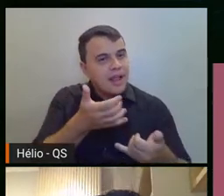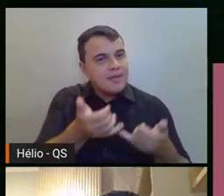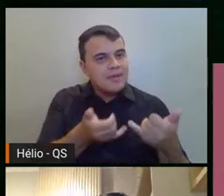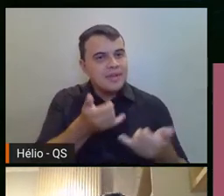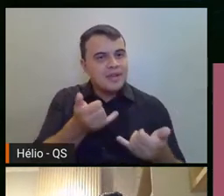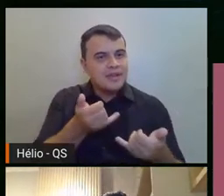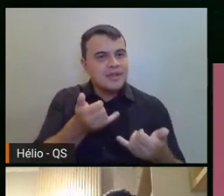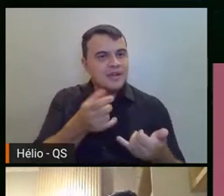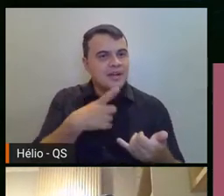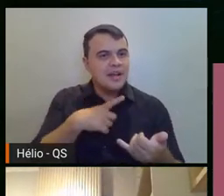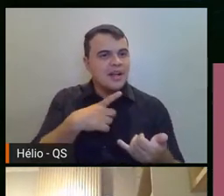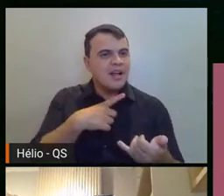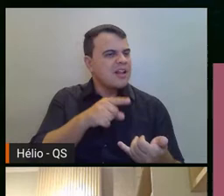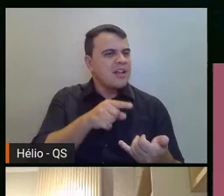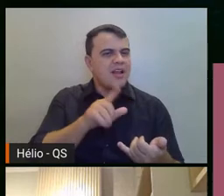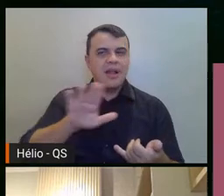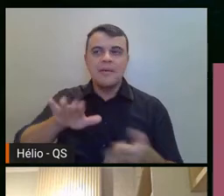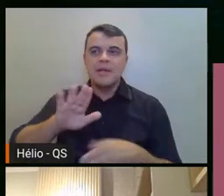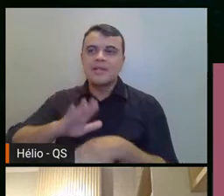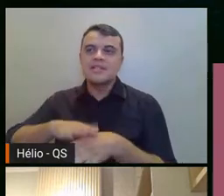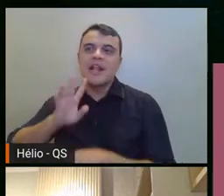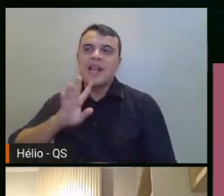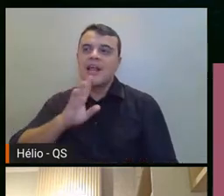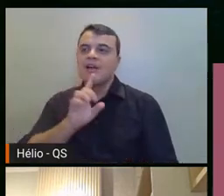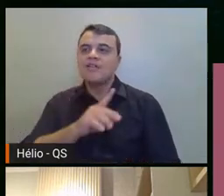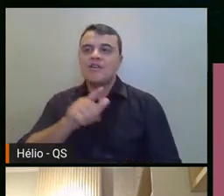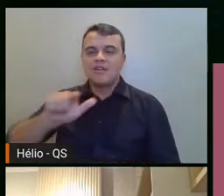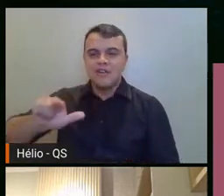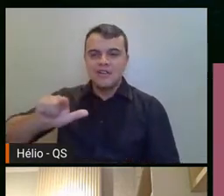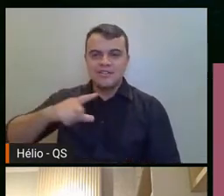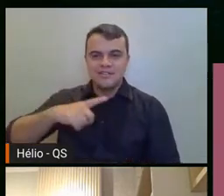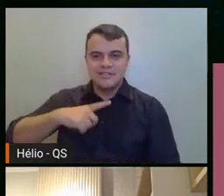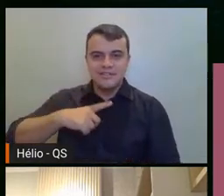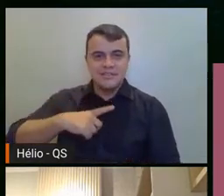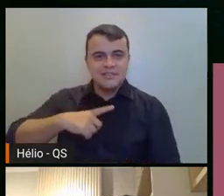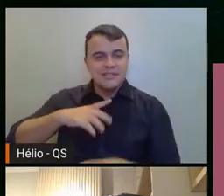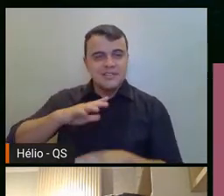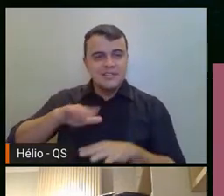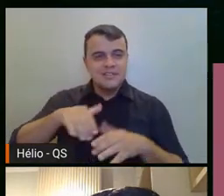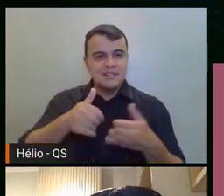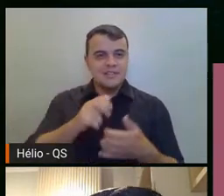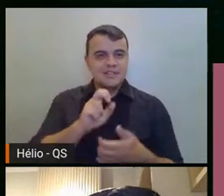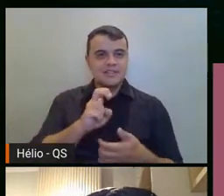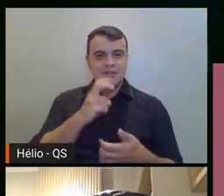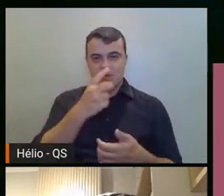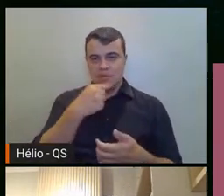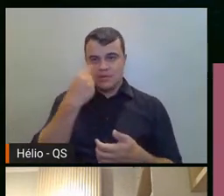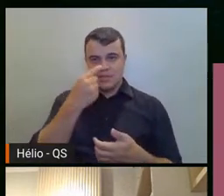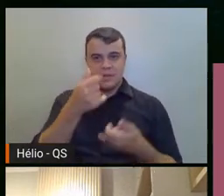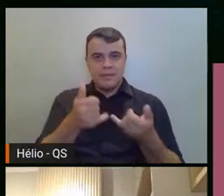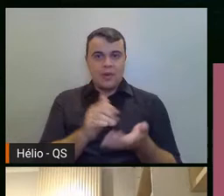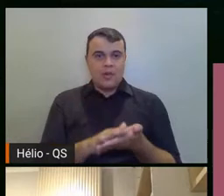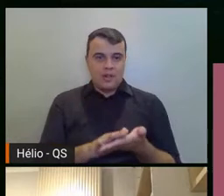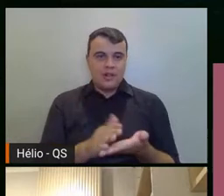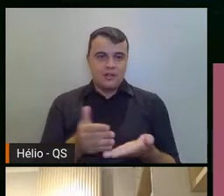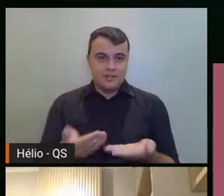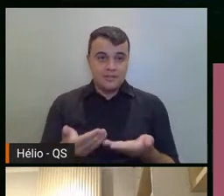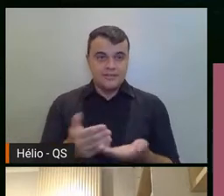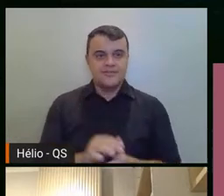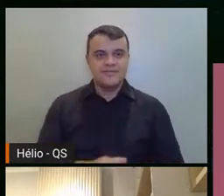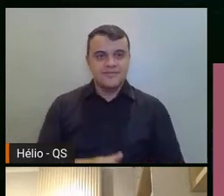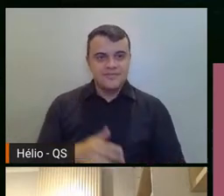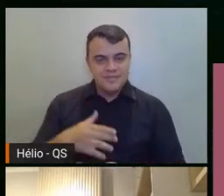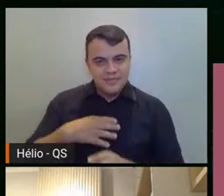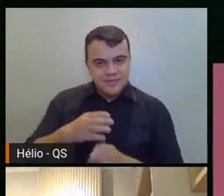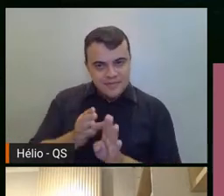de repente você fala assim não aquele tá mais legal você solta vai para o outro e quando você viu a criança Ficou ali 5 horas e não brincou com nada então esse é